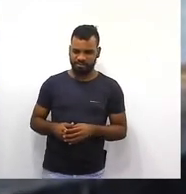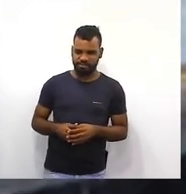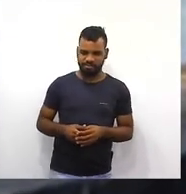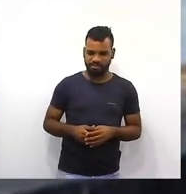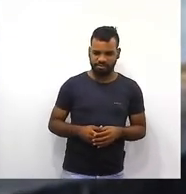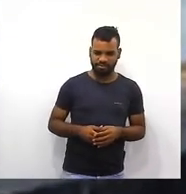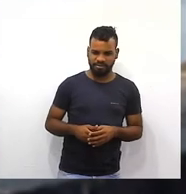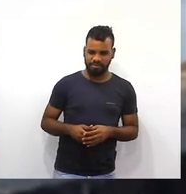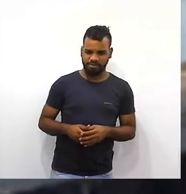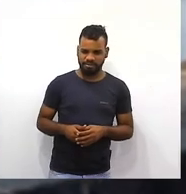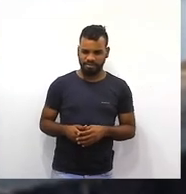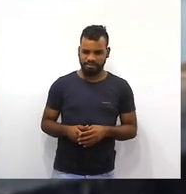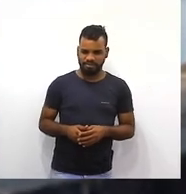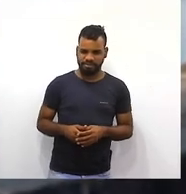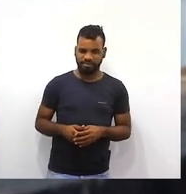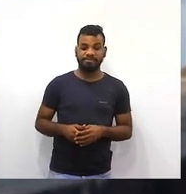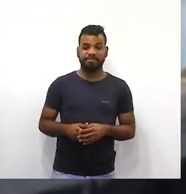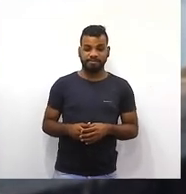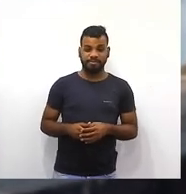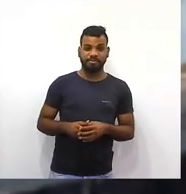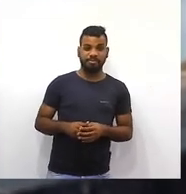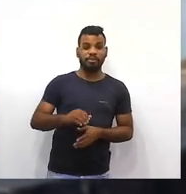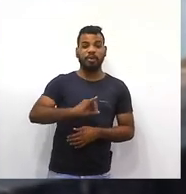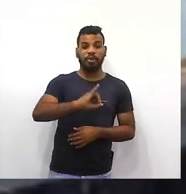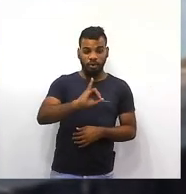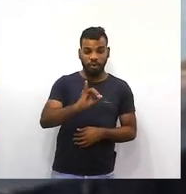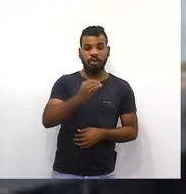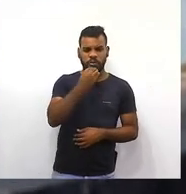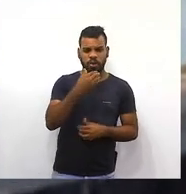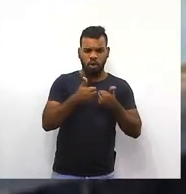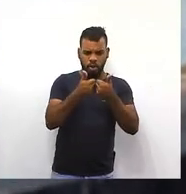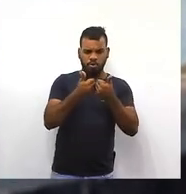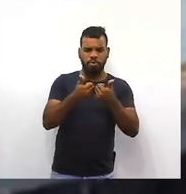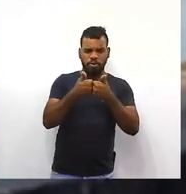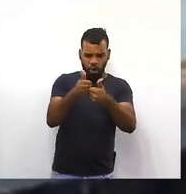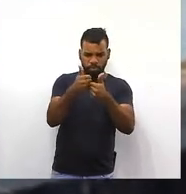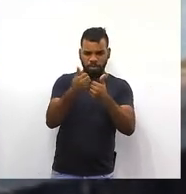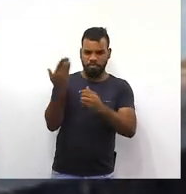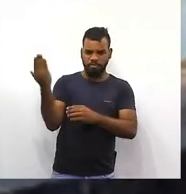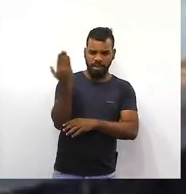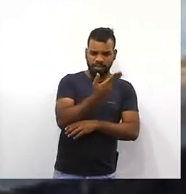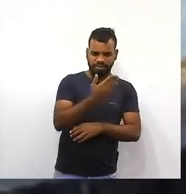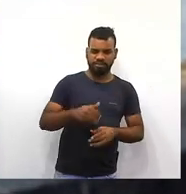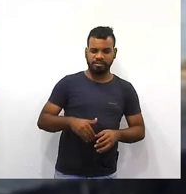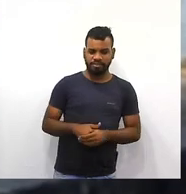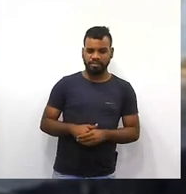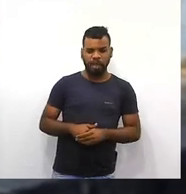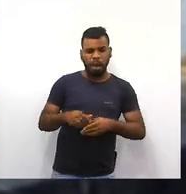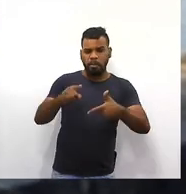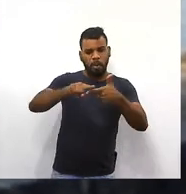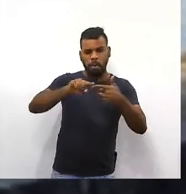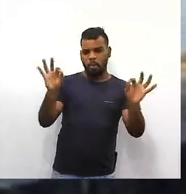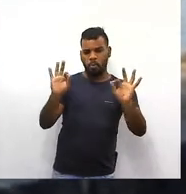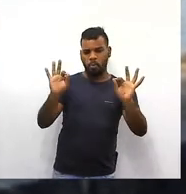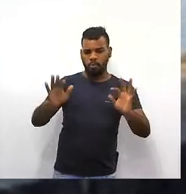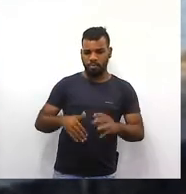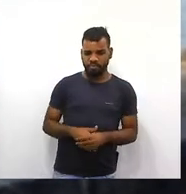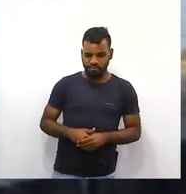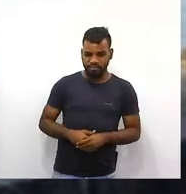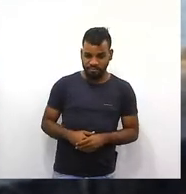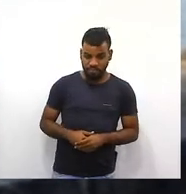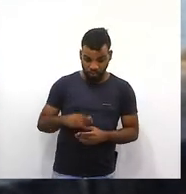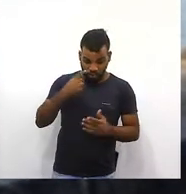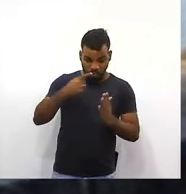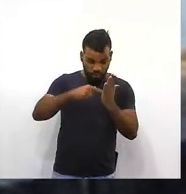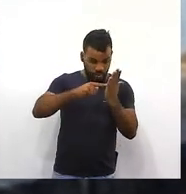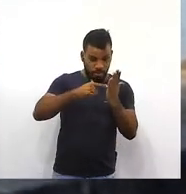falando. Renata, oi, tô ligada, o ônibus está passando, tá todo mundo aqui. Não tem problema nenhum. Deixa eu ver o que é que tem